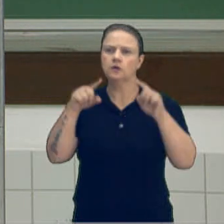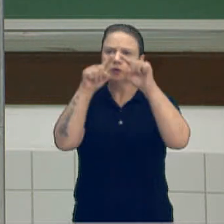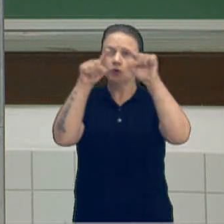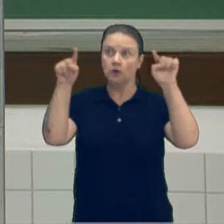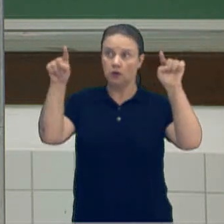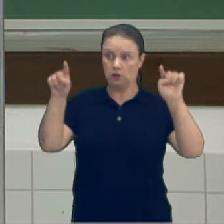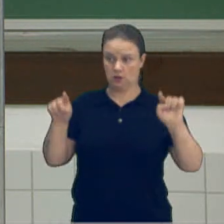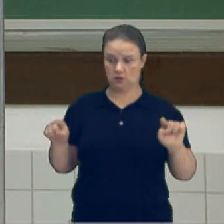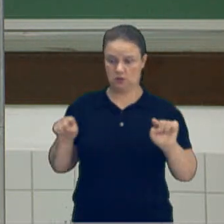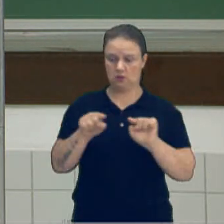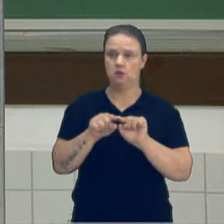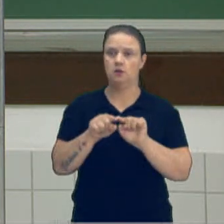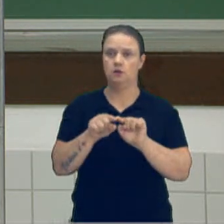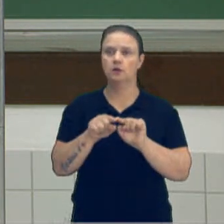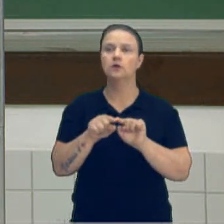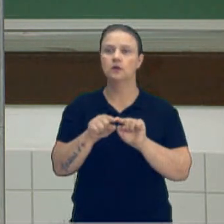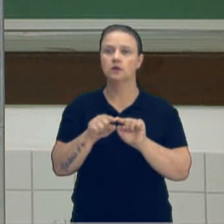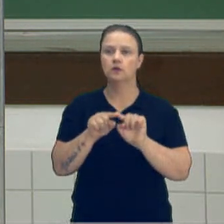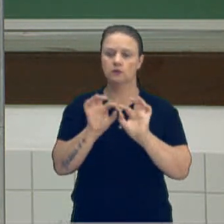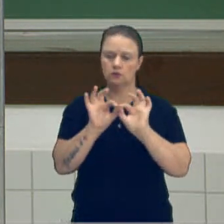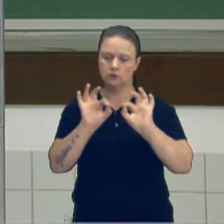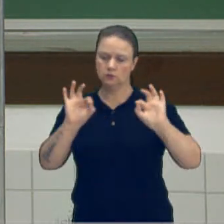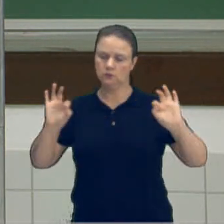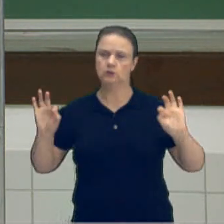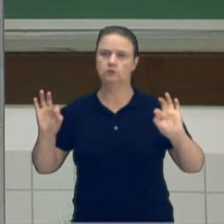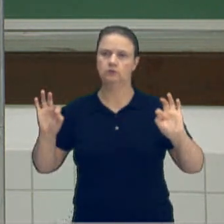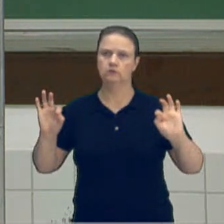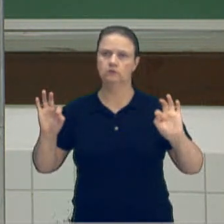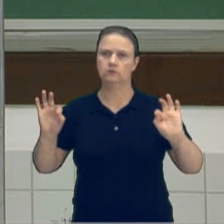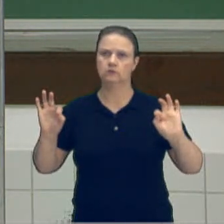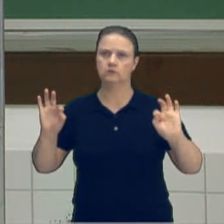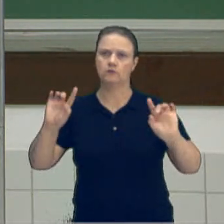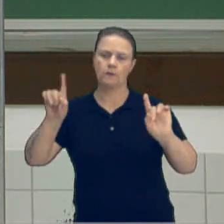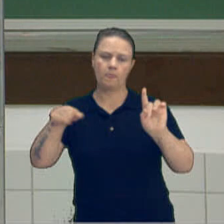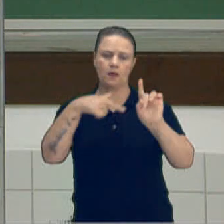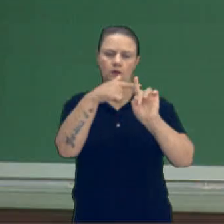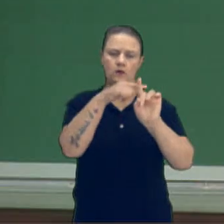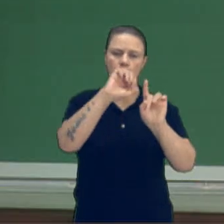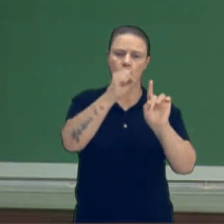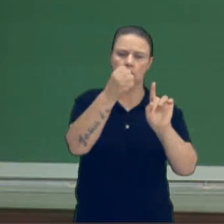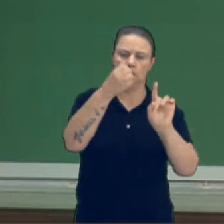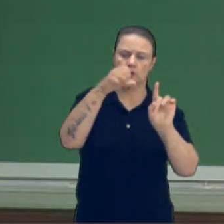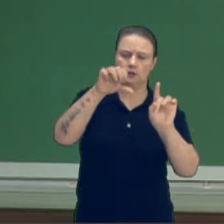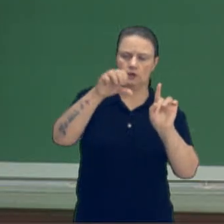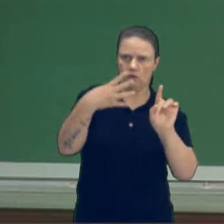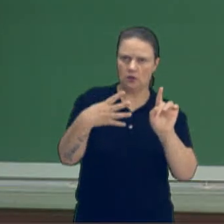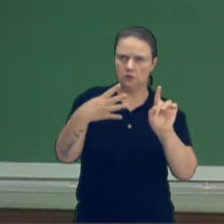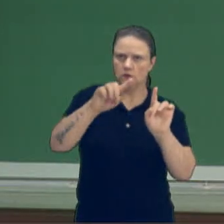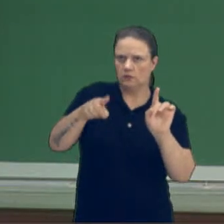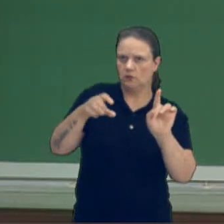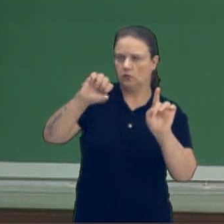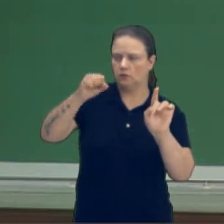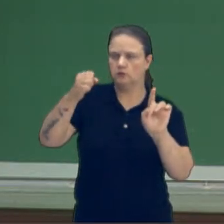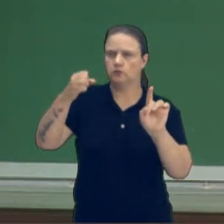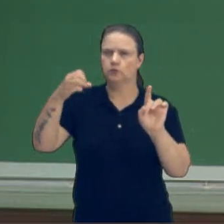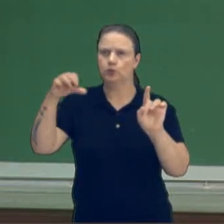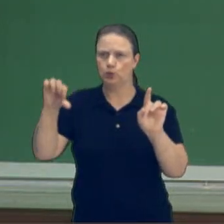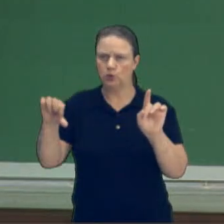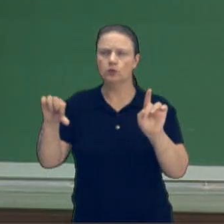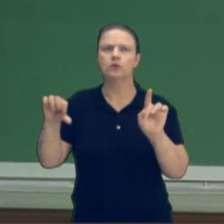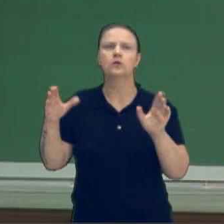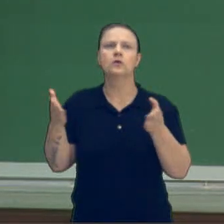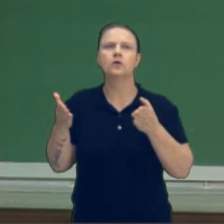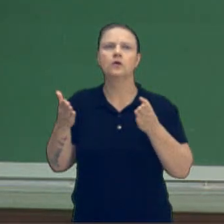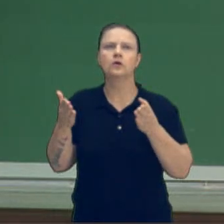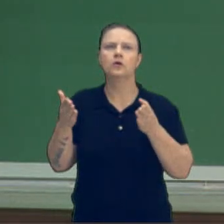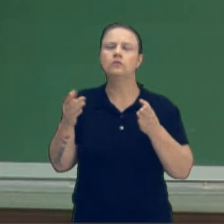Então, eu estou pegando um pedaço que ele correu aqui, mais 84,39, mais o pedaço que ele correu ali da circunferência,